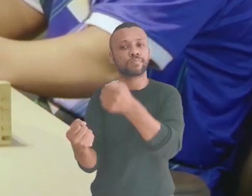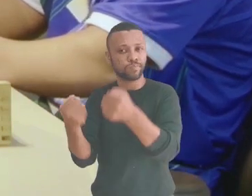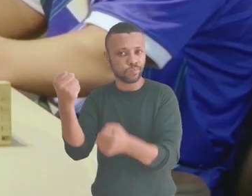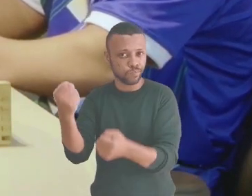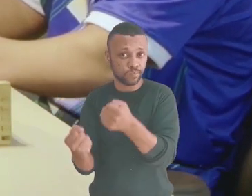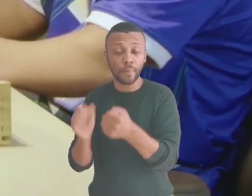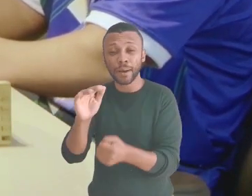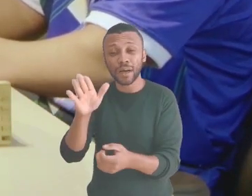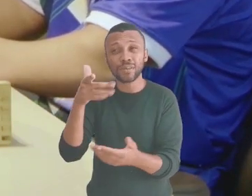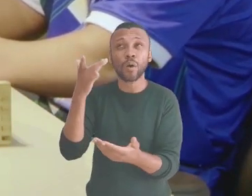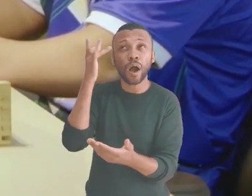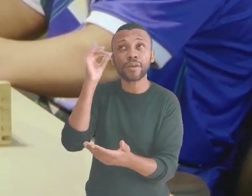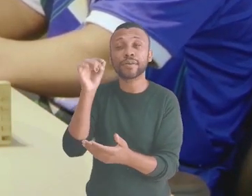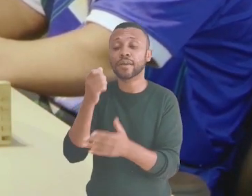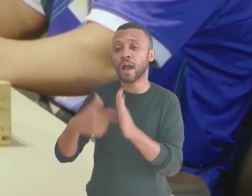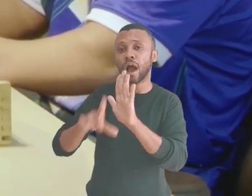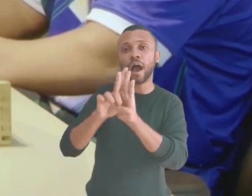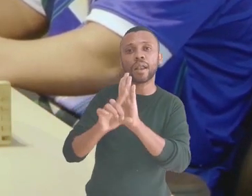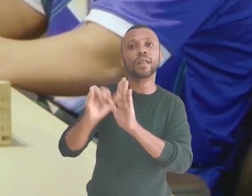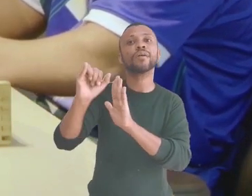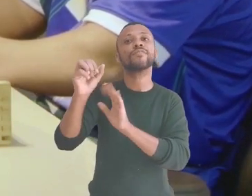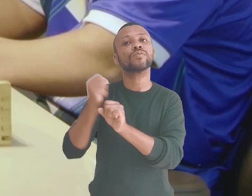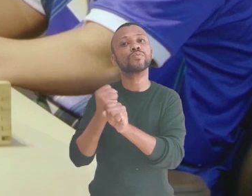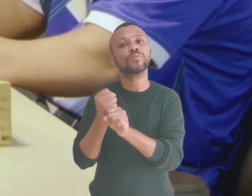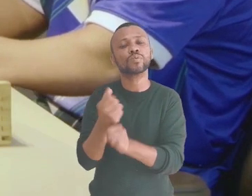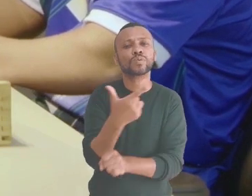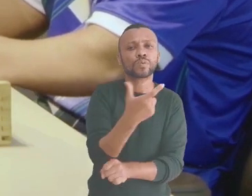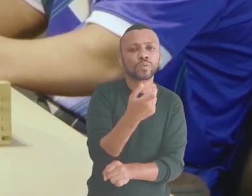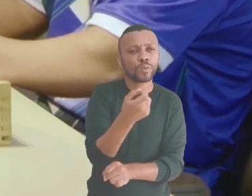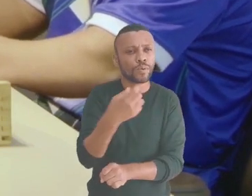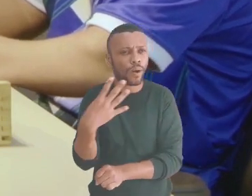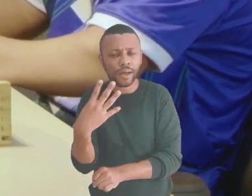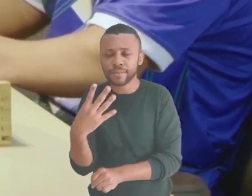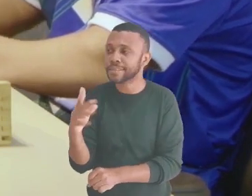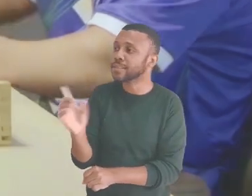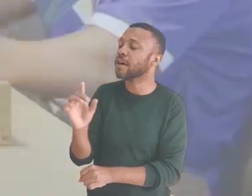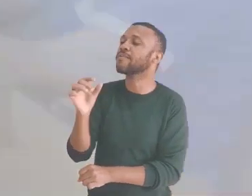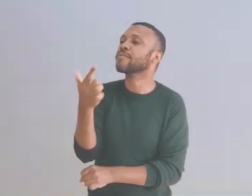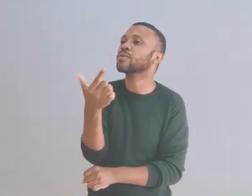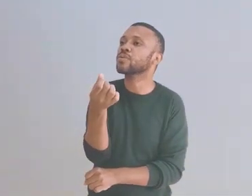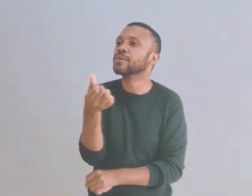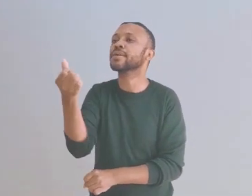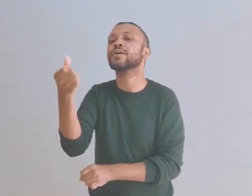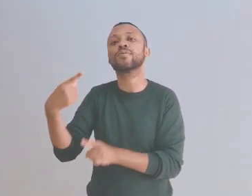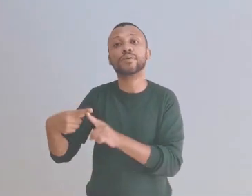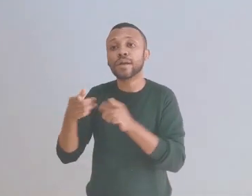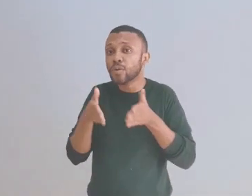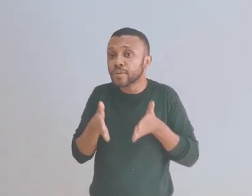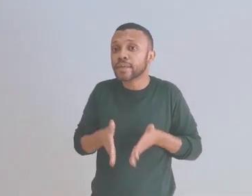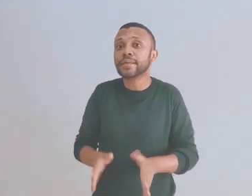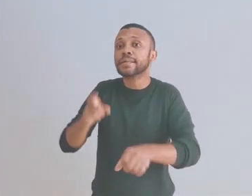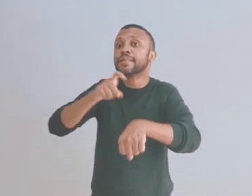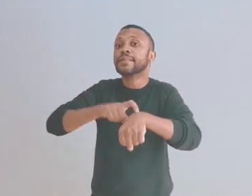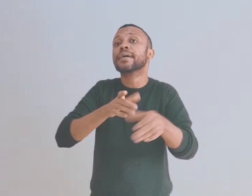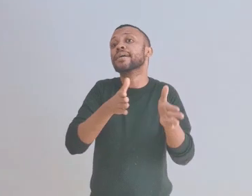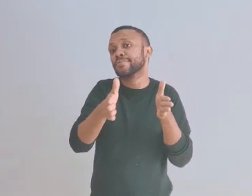foi em 2004, né? A legislação 2006. 2006 o Se não me PCD. engano, foi 2006, porque eu nasci e ainda não nasci, mas não